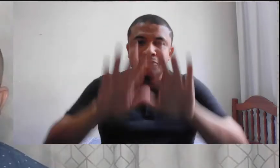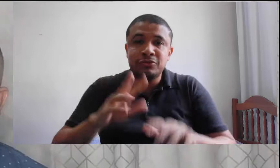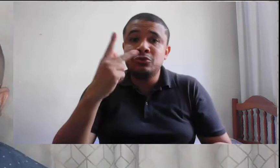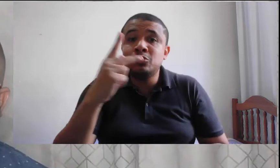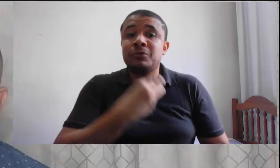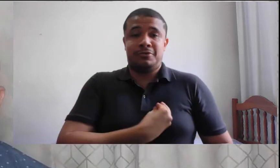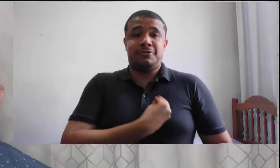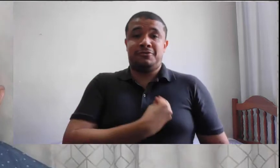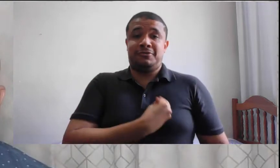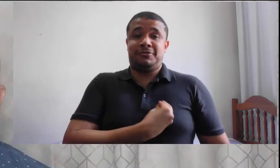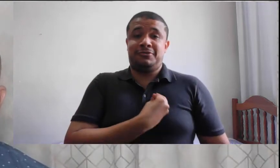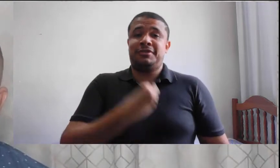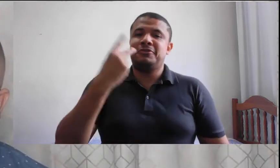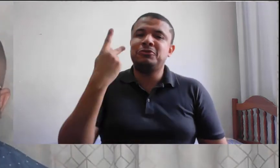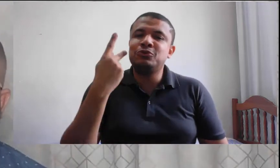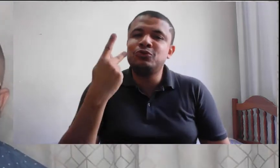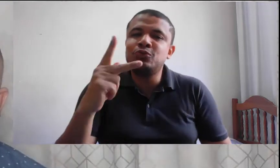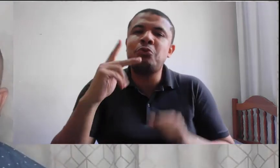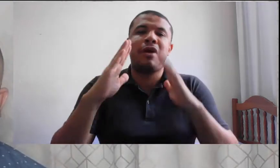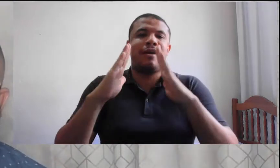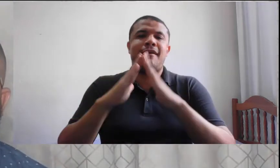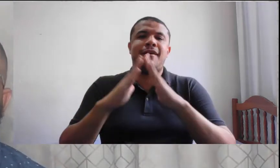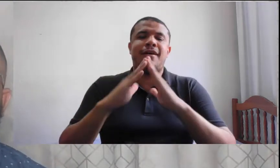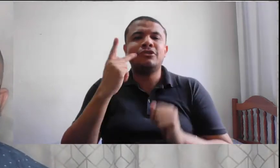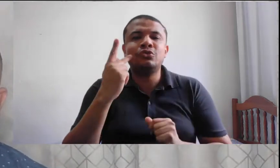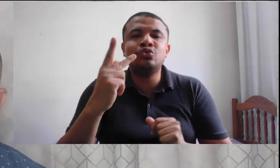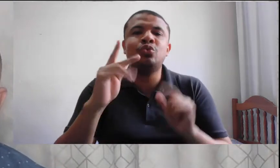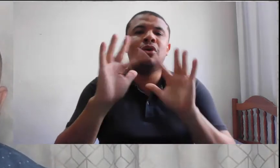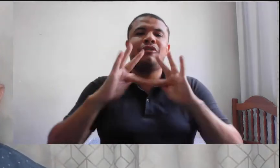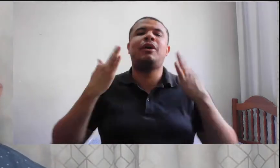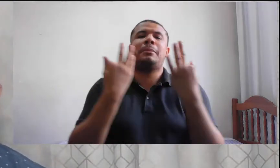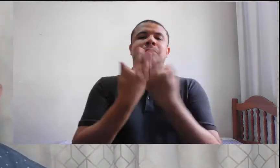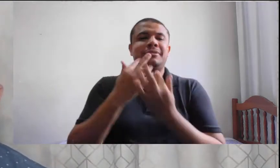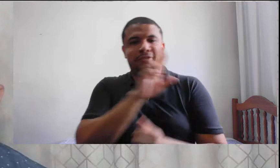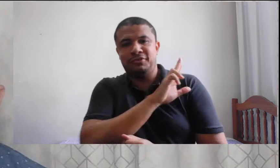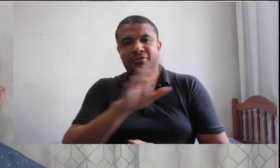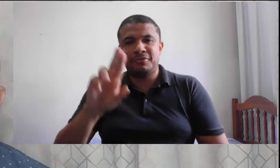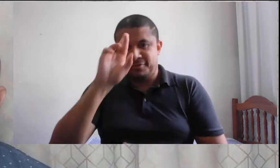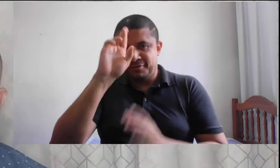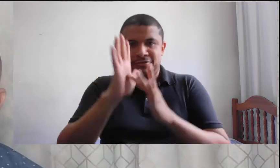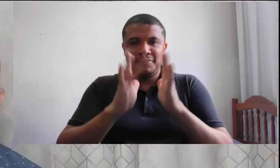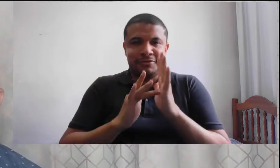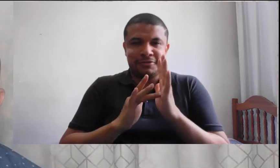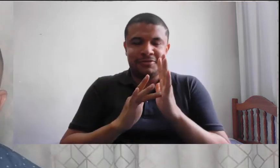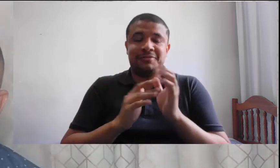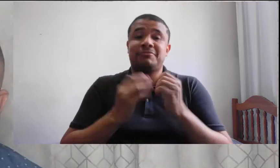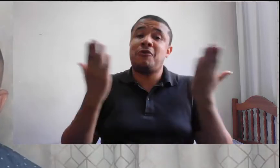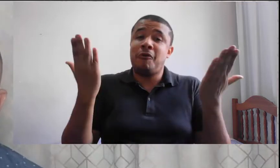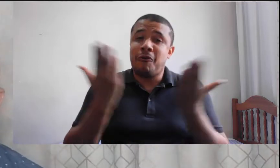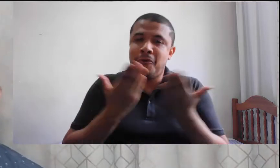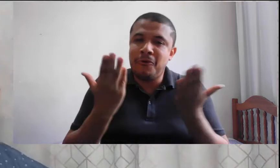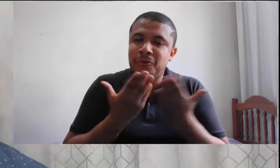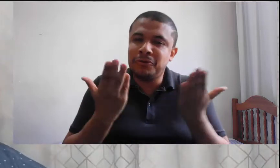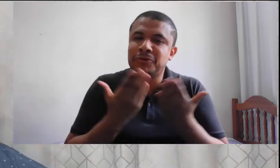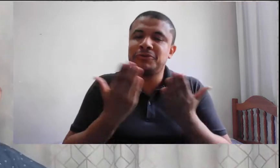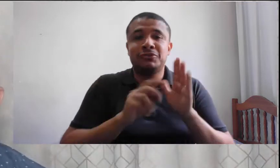repousando sobre ti, sobre toda a sua família, sobre a sua casa, em nome do Senhor Jesus. Hoje nós iremos refletir aqui